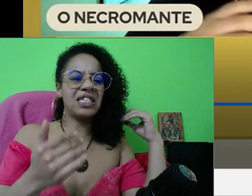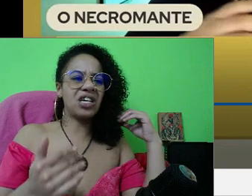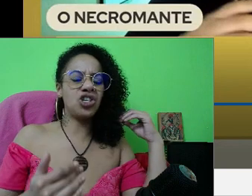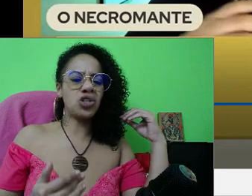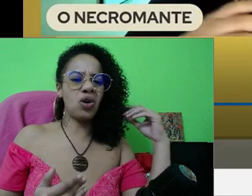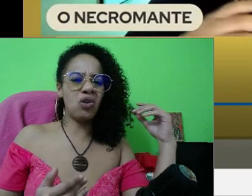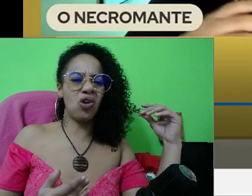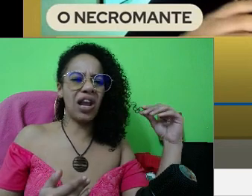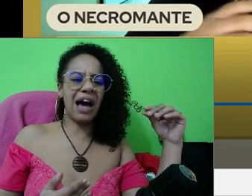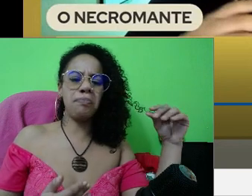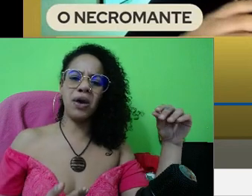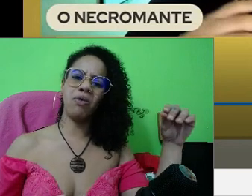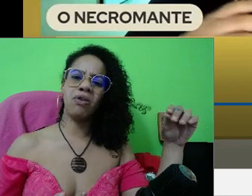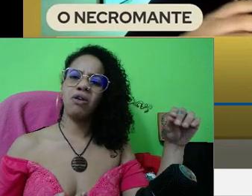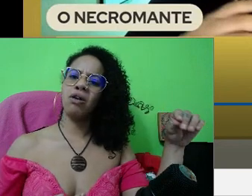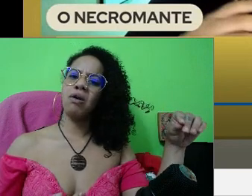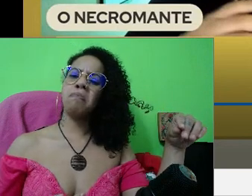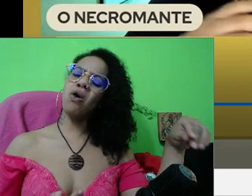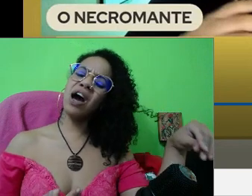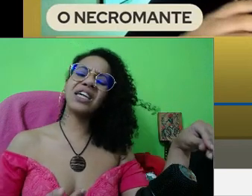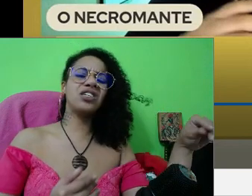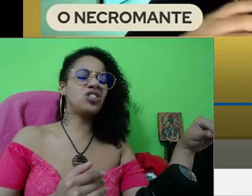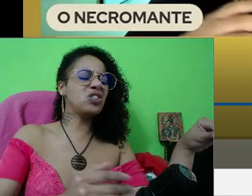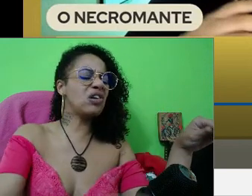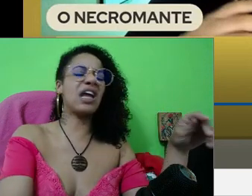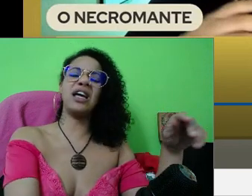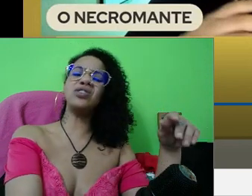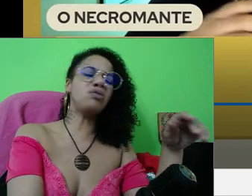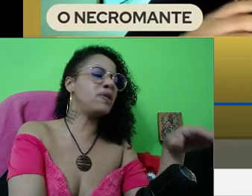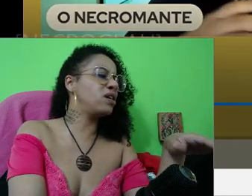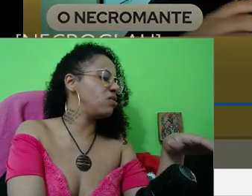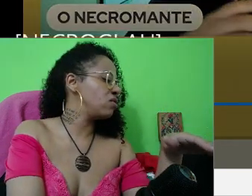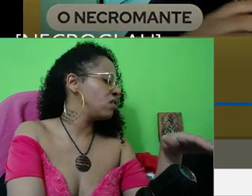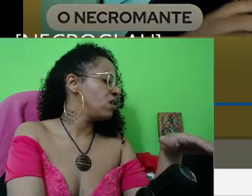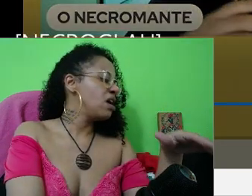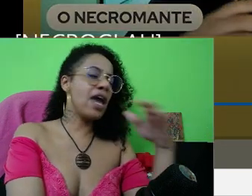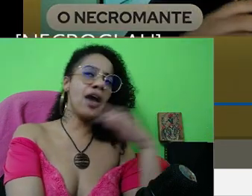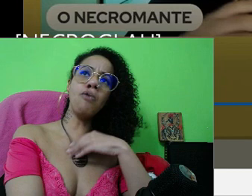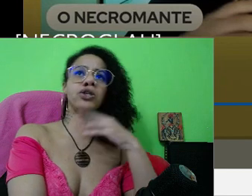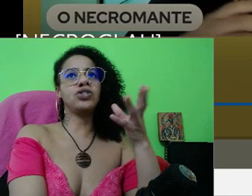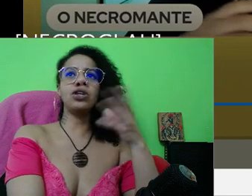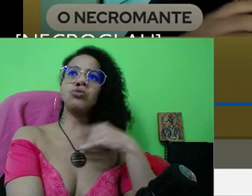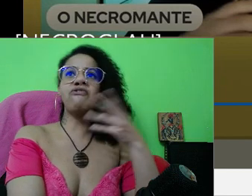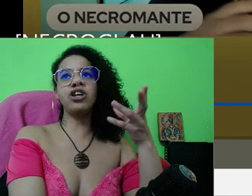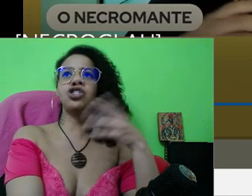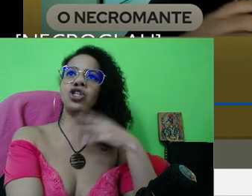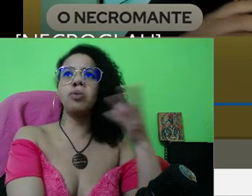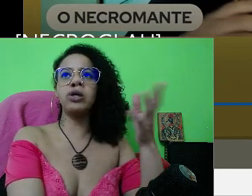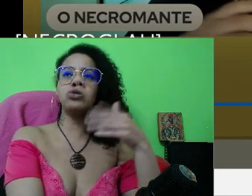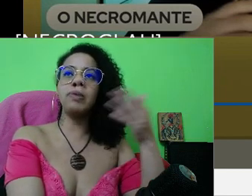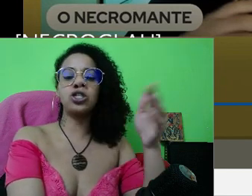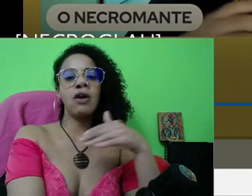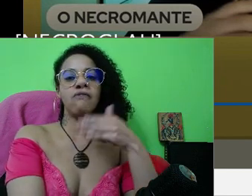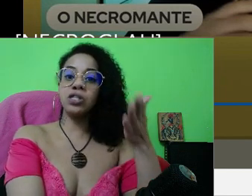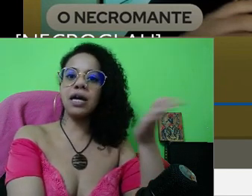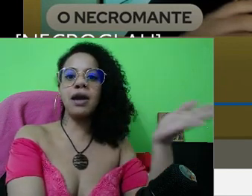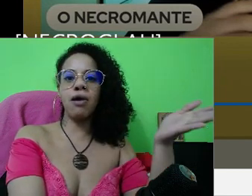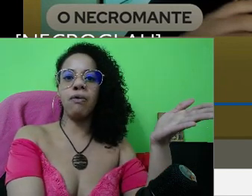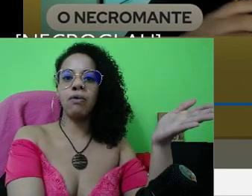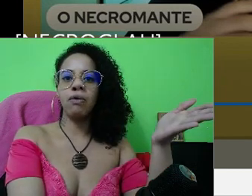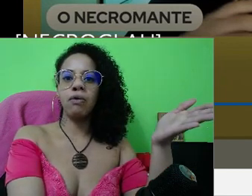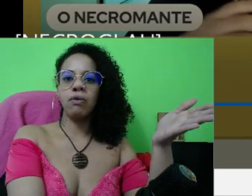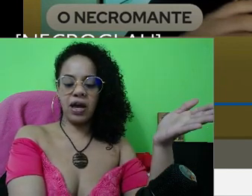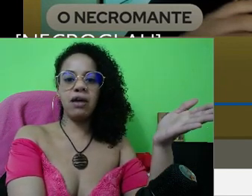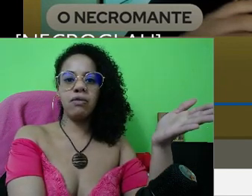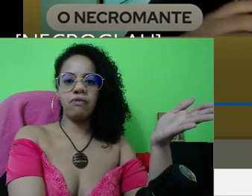uma tese que a gente colocou lá meu que desonesto mano eu me sinto ofendido pessoalmente você